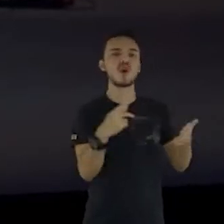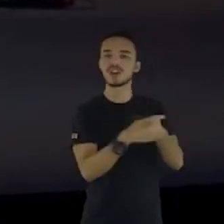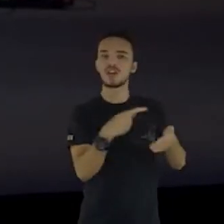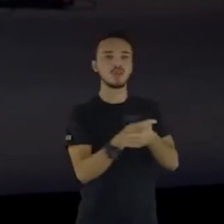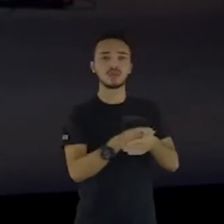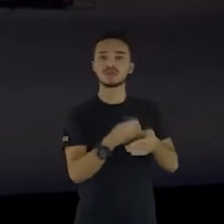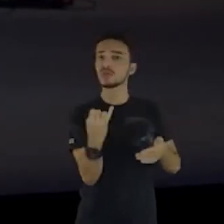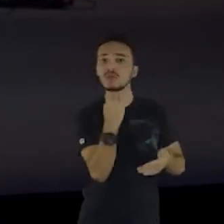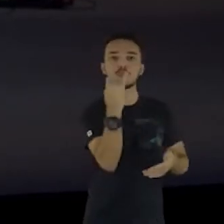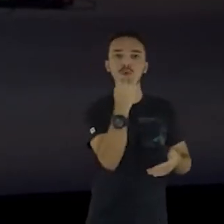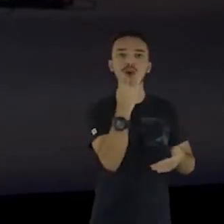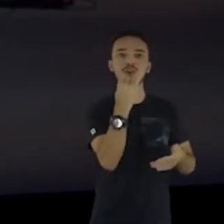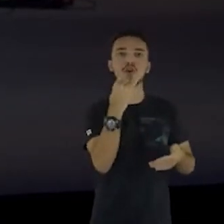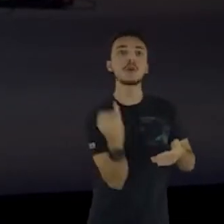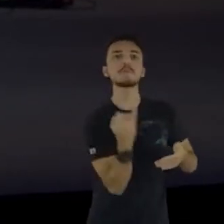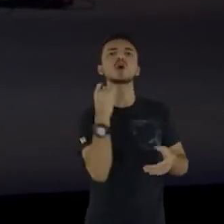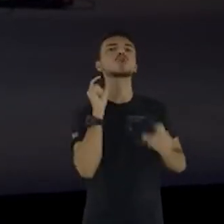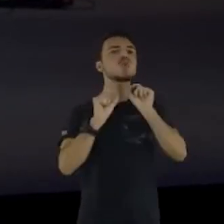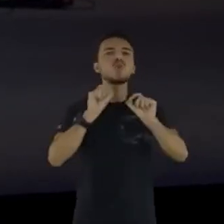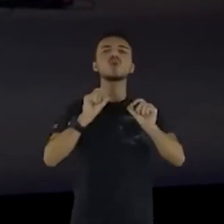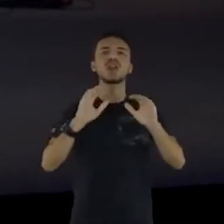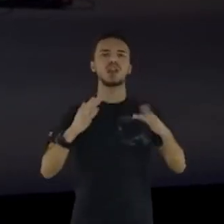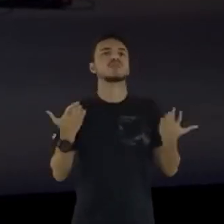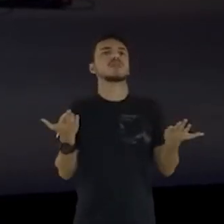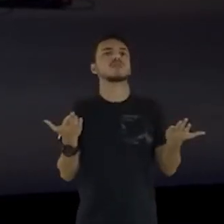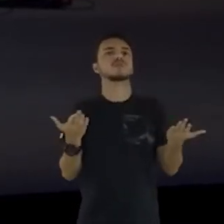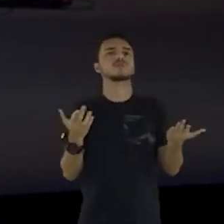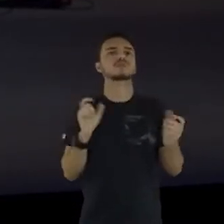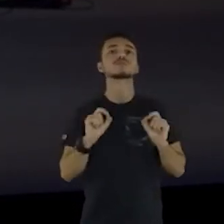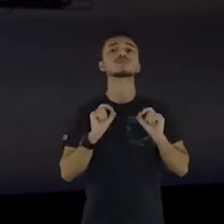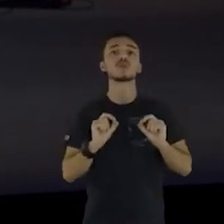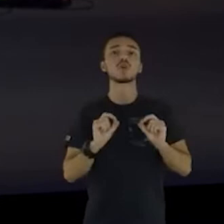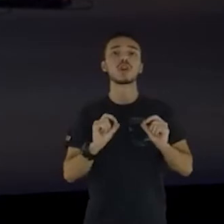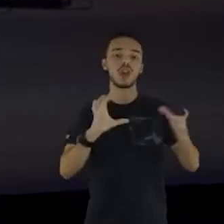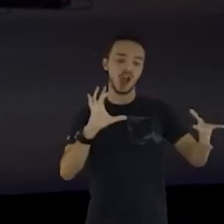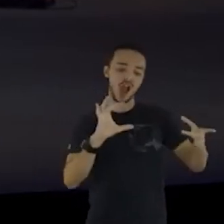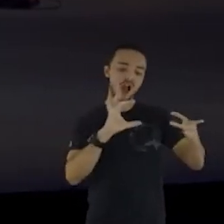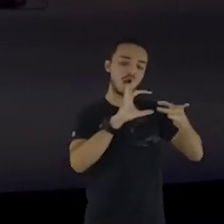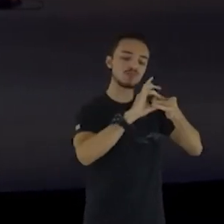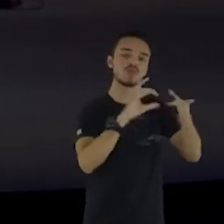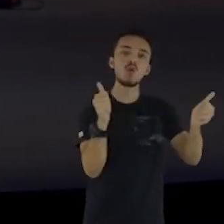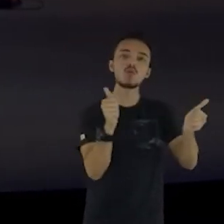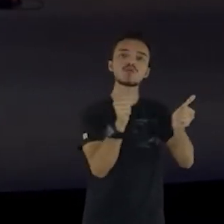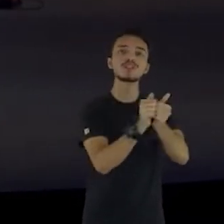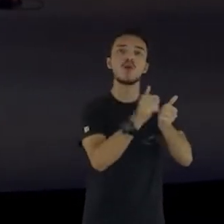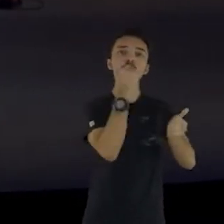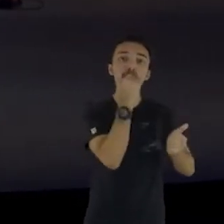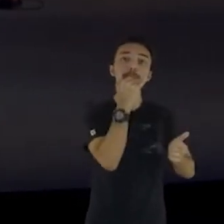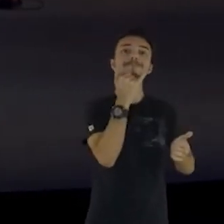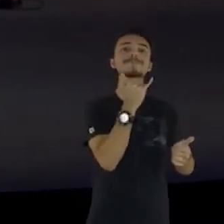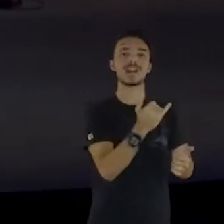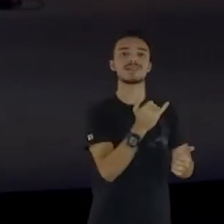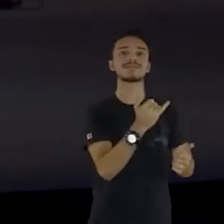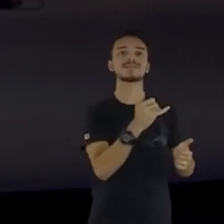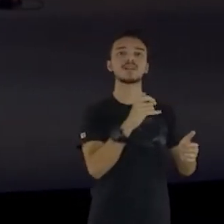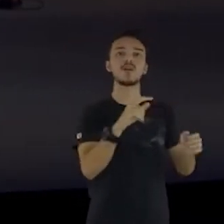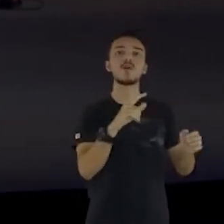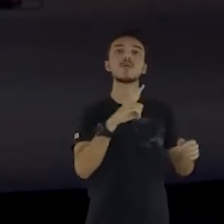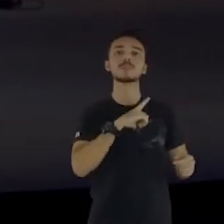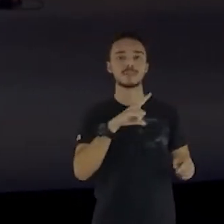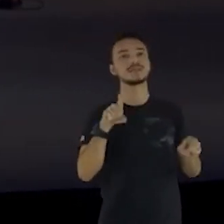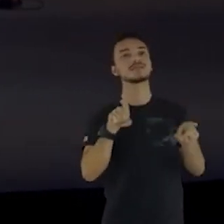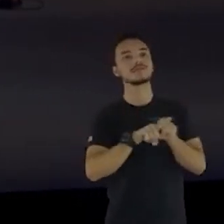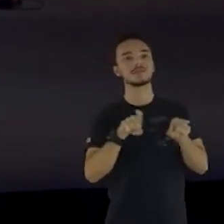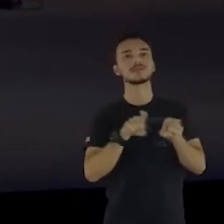bem. Eu finjo que mando, ela finge que obedece e está tudo certo. Brincadeira,